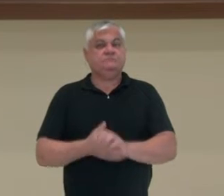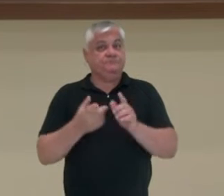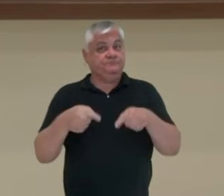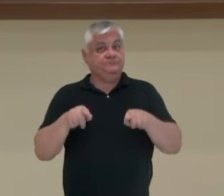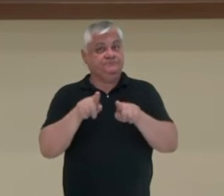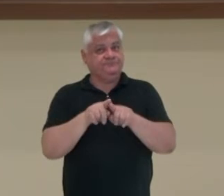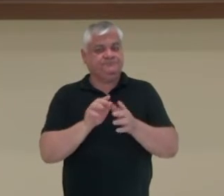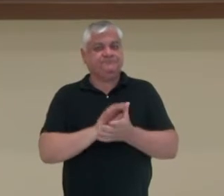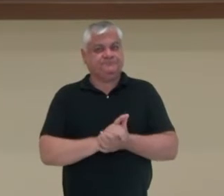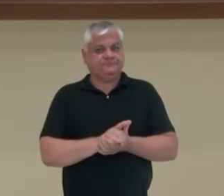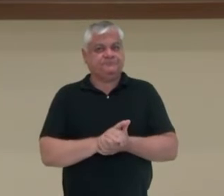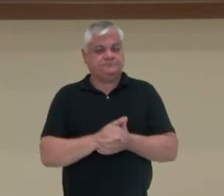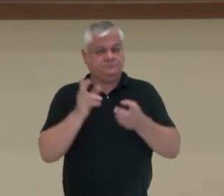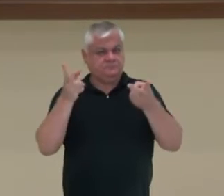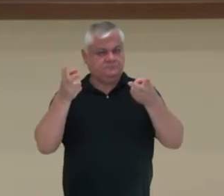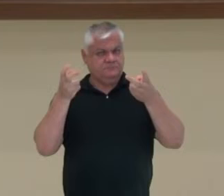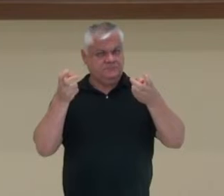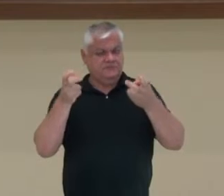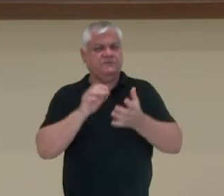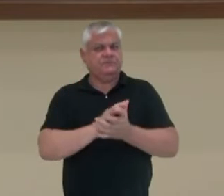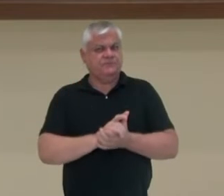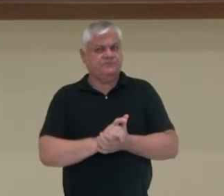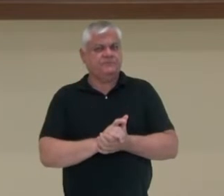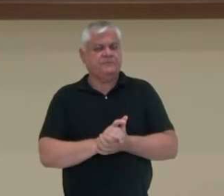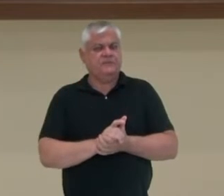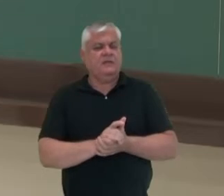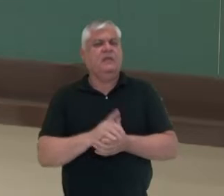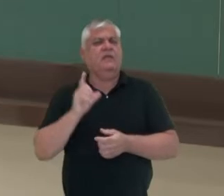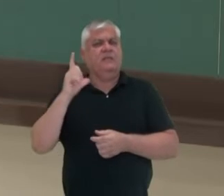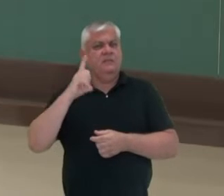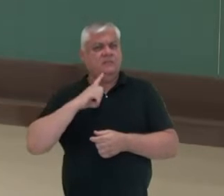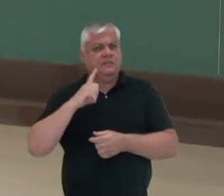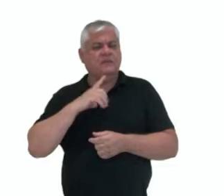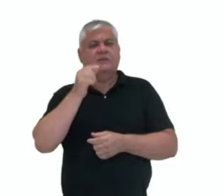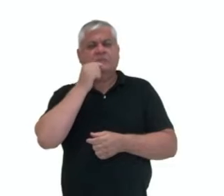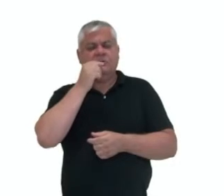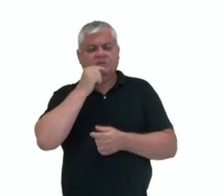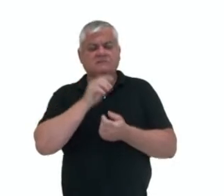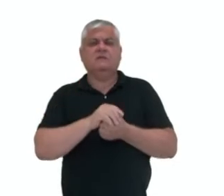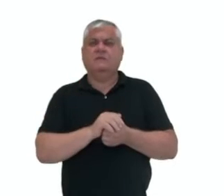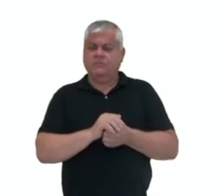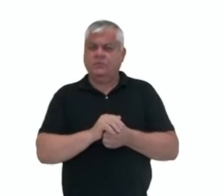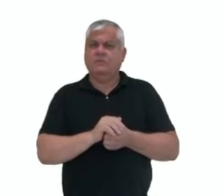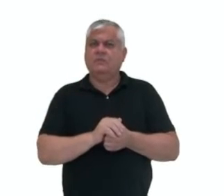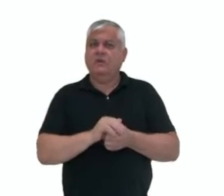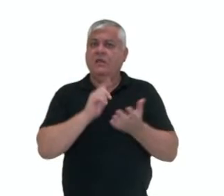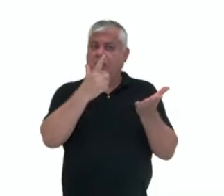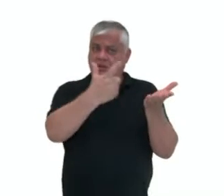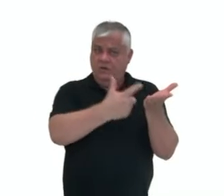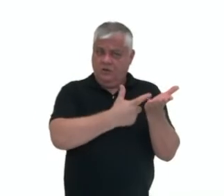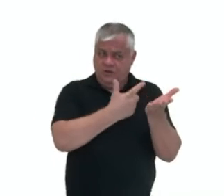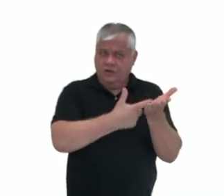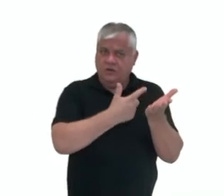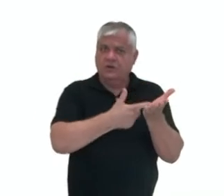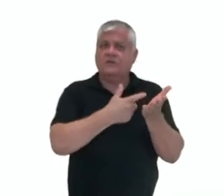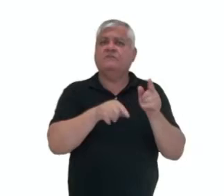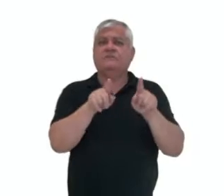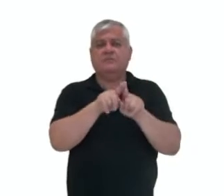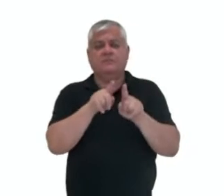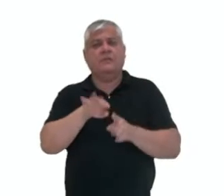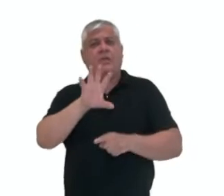Voltamos e você pode perceber o quê? Que há uma proposição que articula livros, o apreço por eles e estimular a